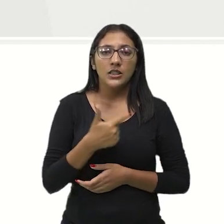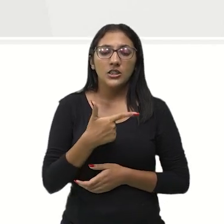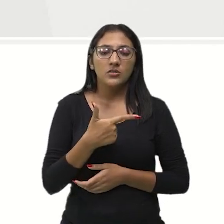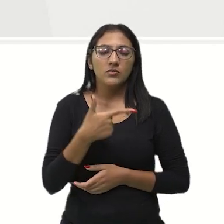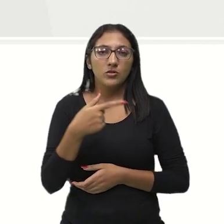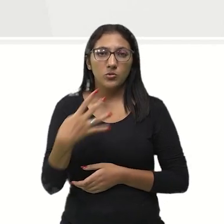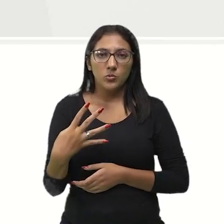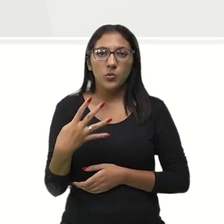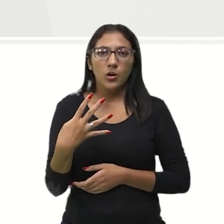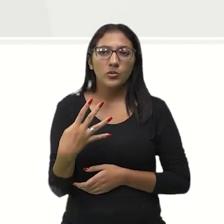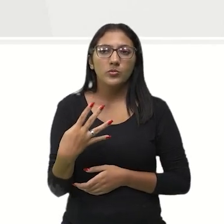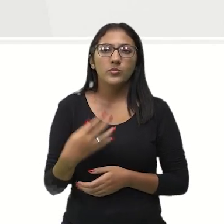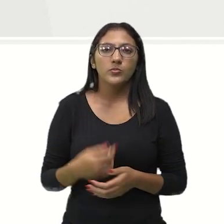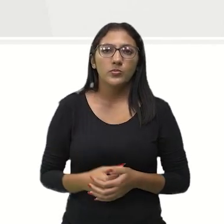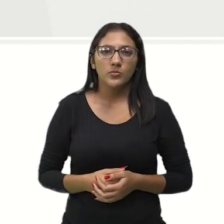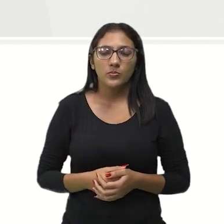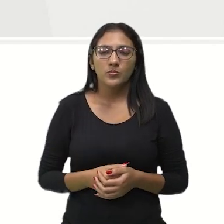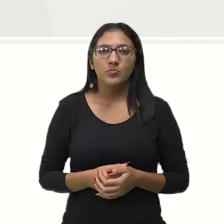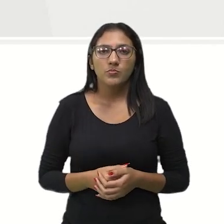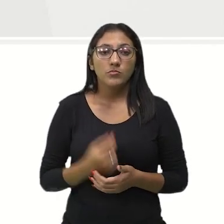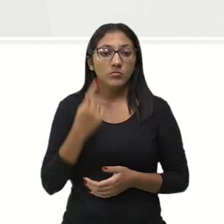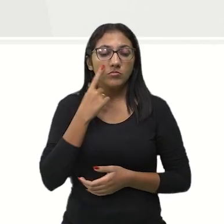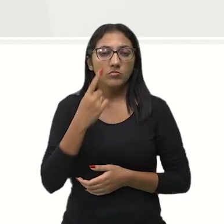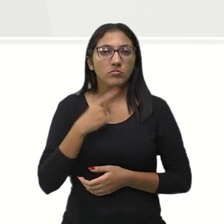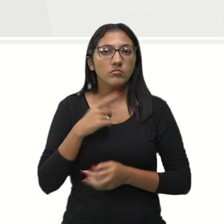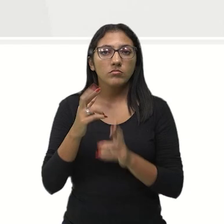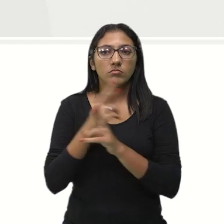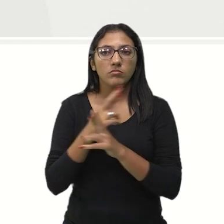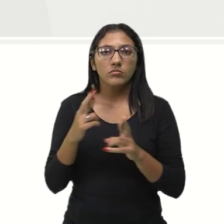124. Então, o comprimento,